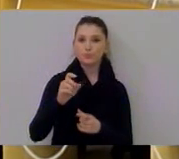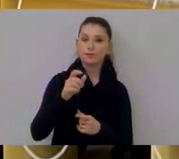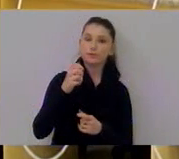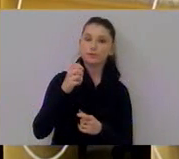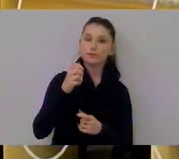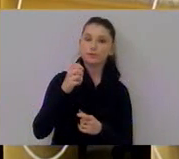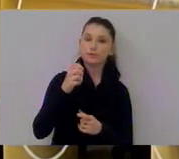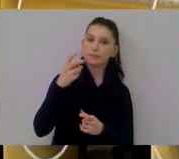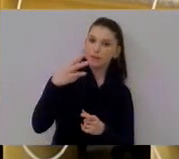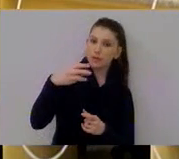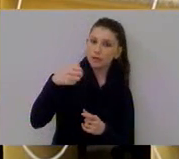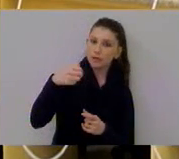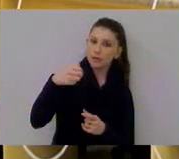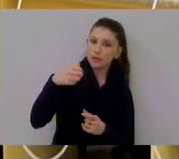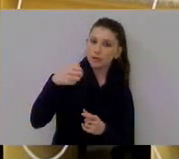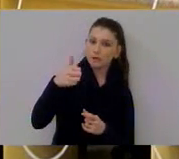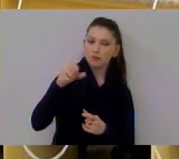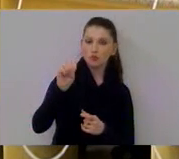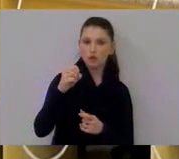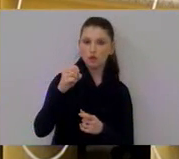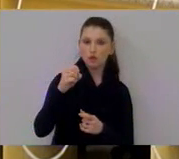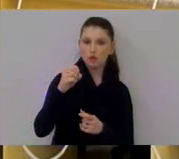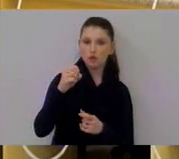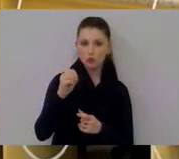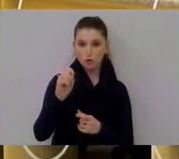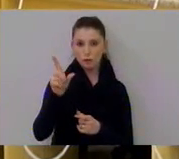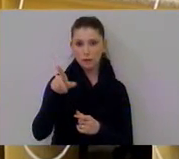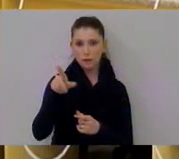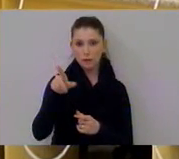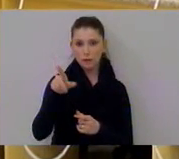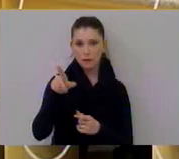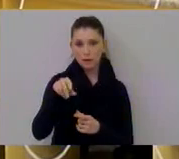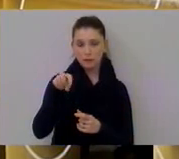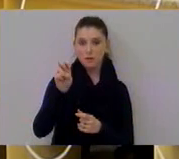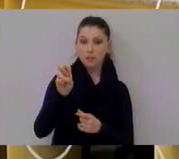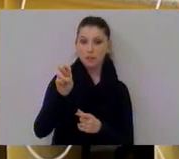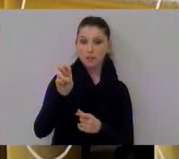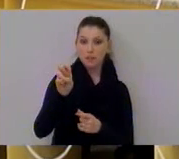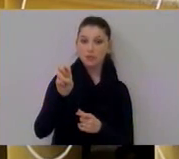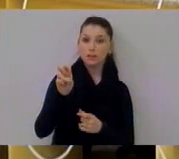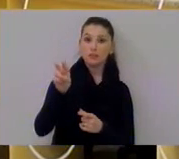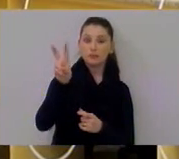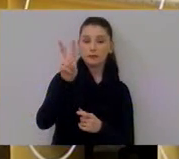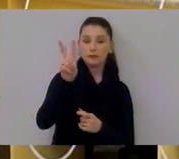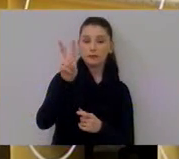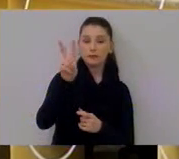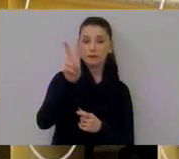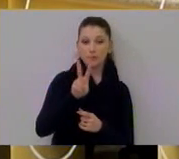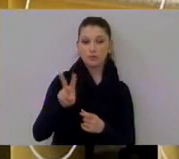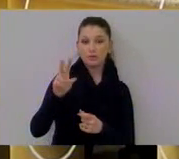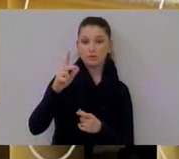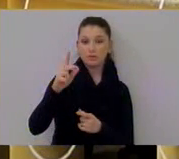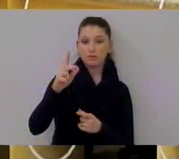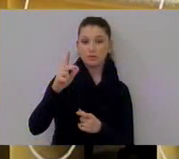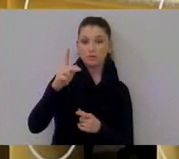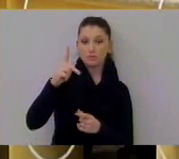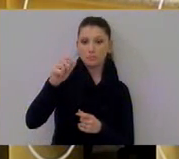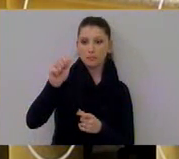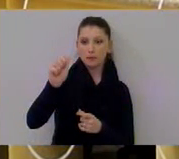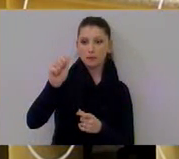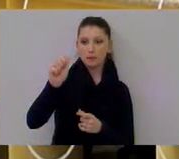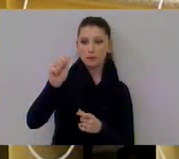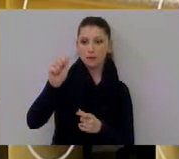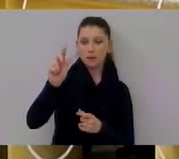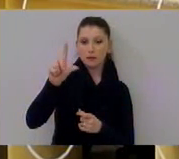318/2015. Autoria: vereador Paulo Ferrarese. Assunto: